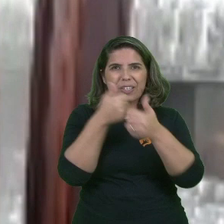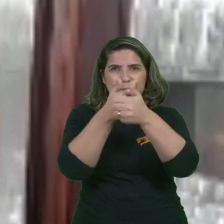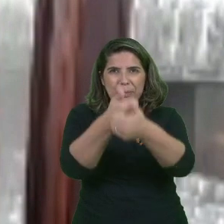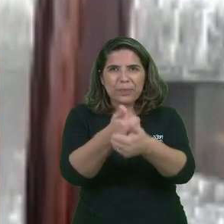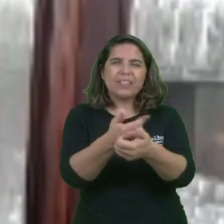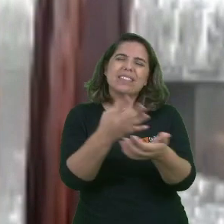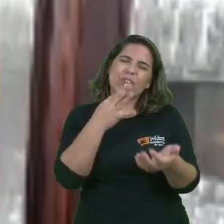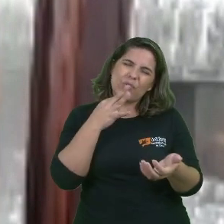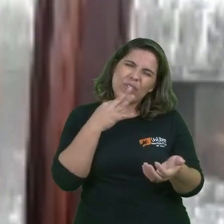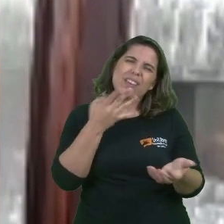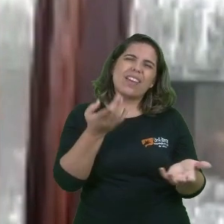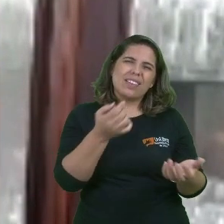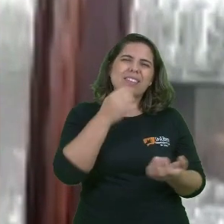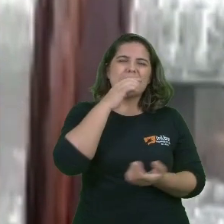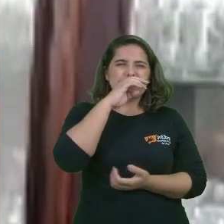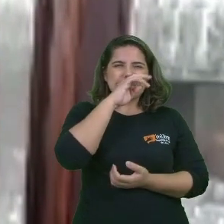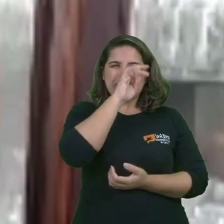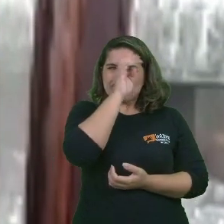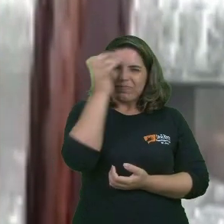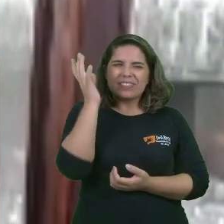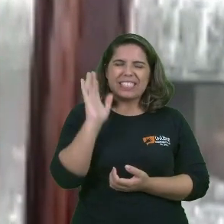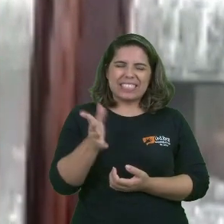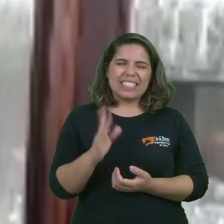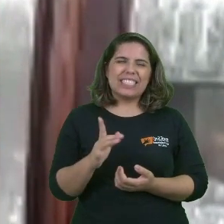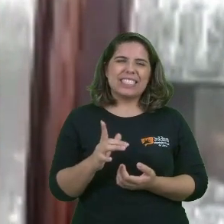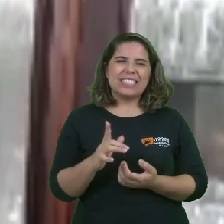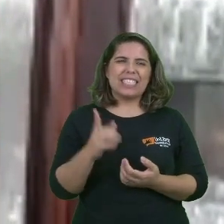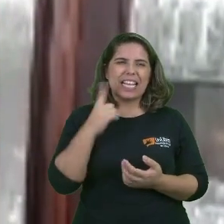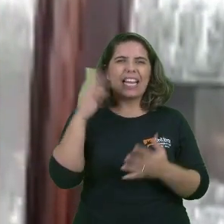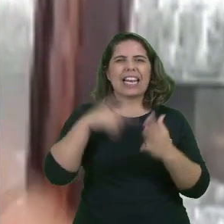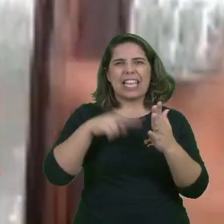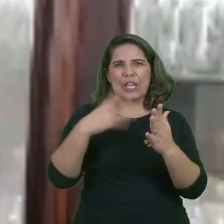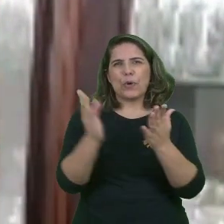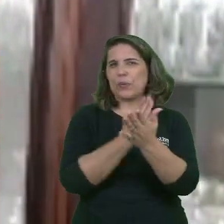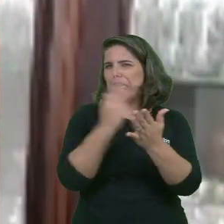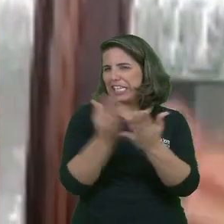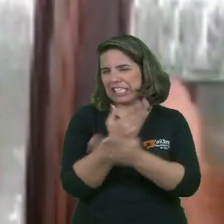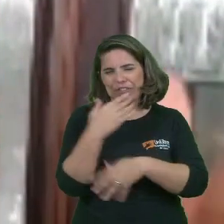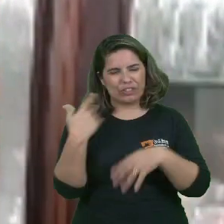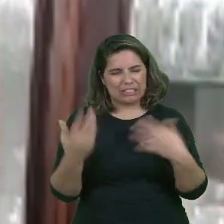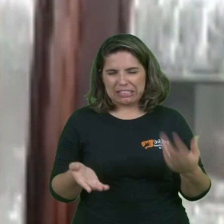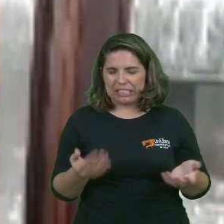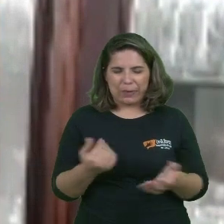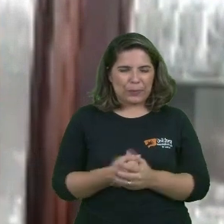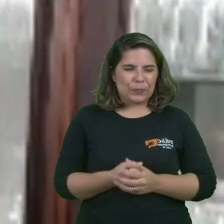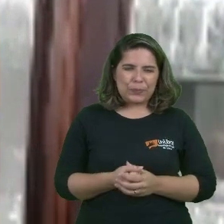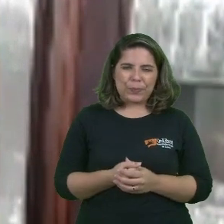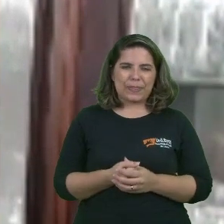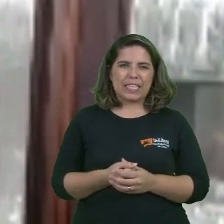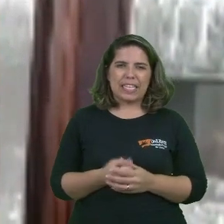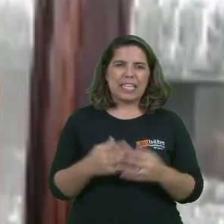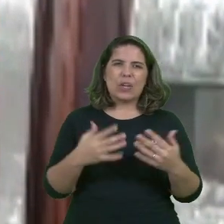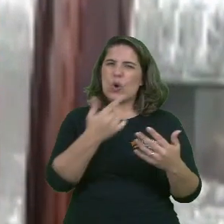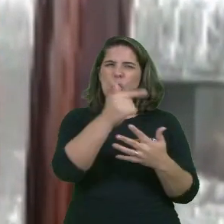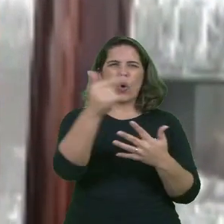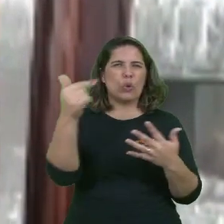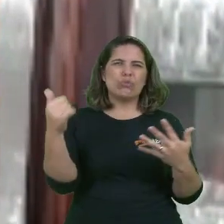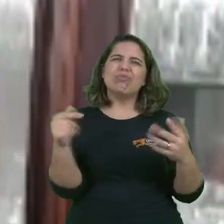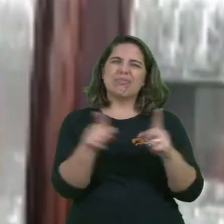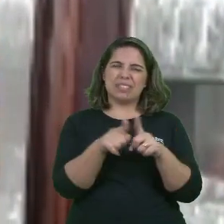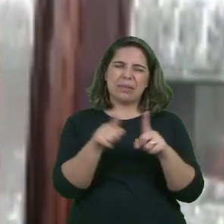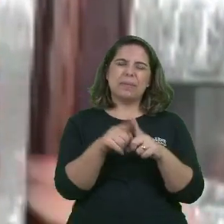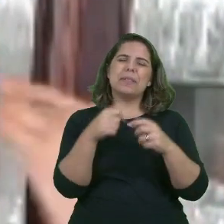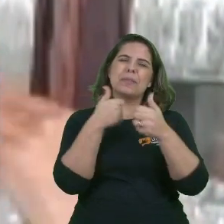temos conhece e que até deus nos rios e outros